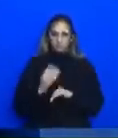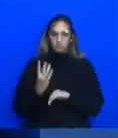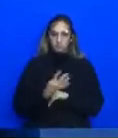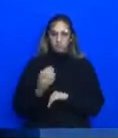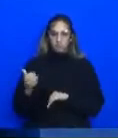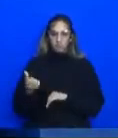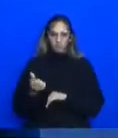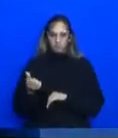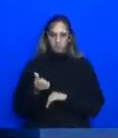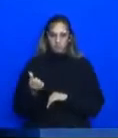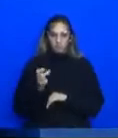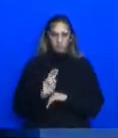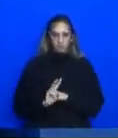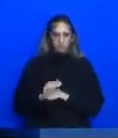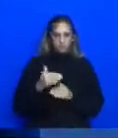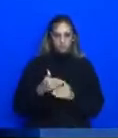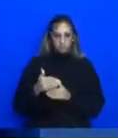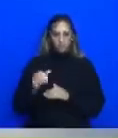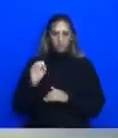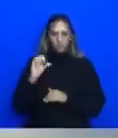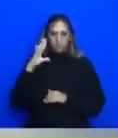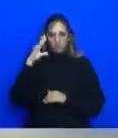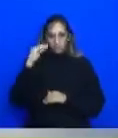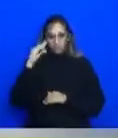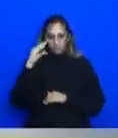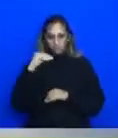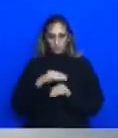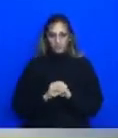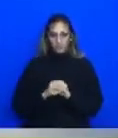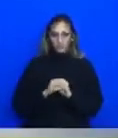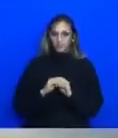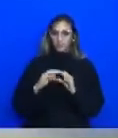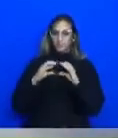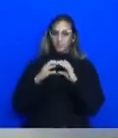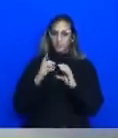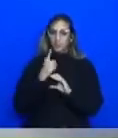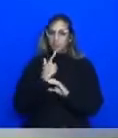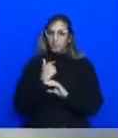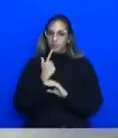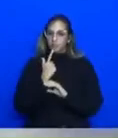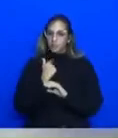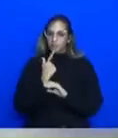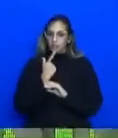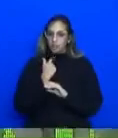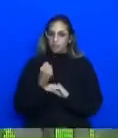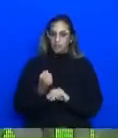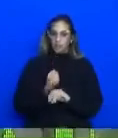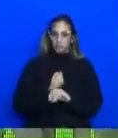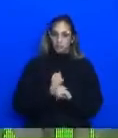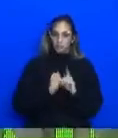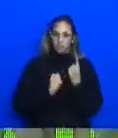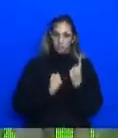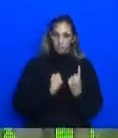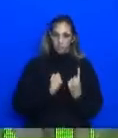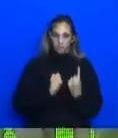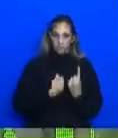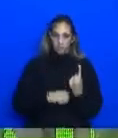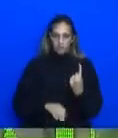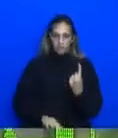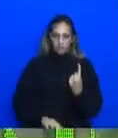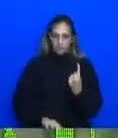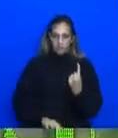quartas e sextas, sempre a partir das 8 da noite. Bola vermelha, número 1.